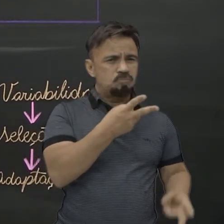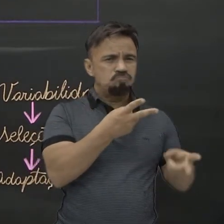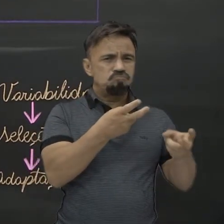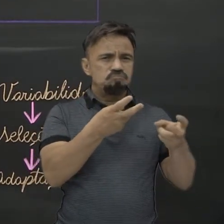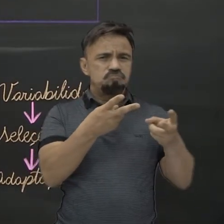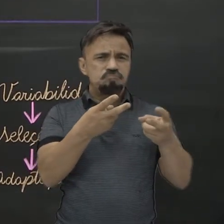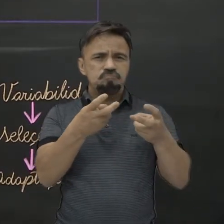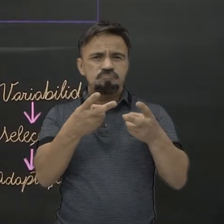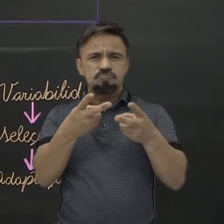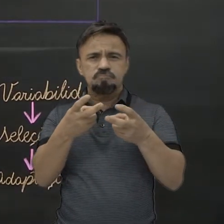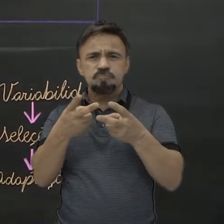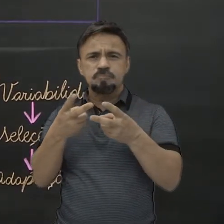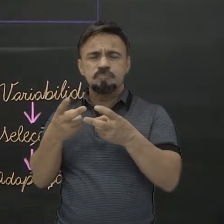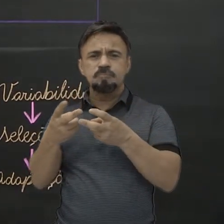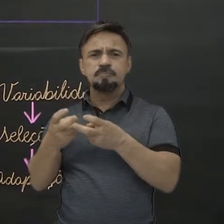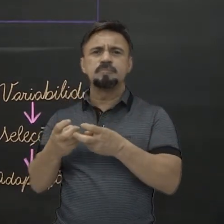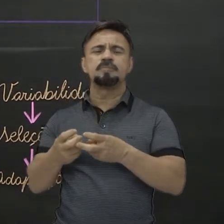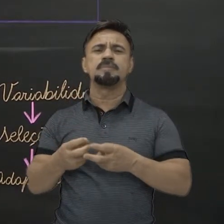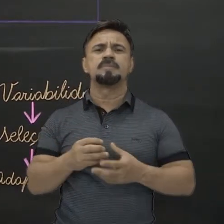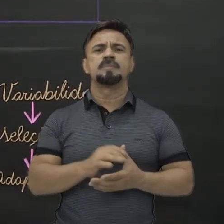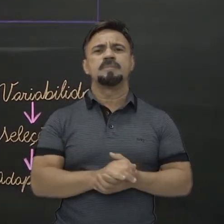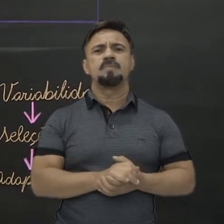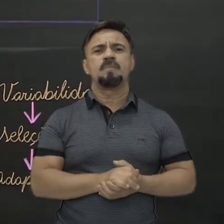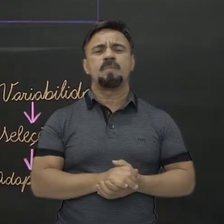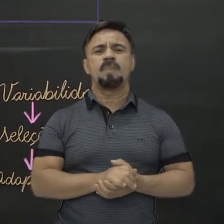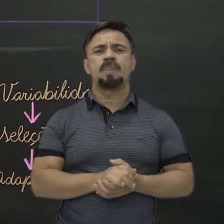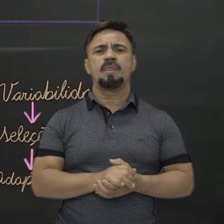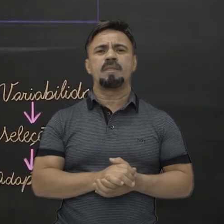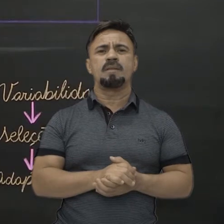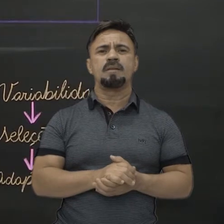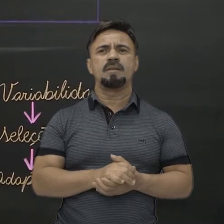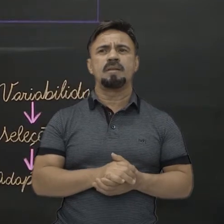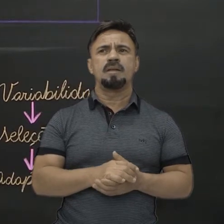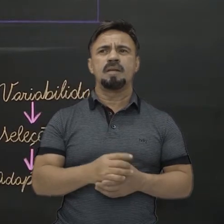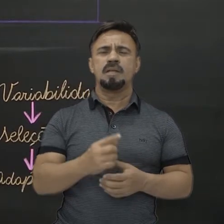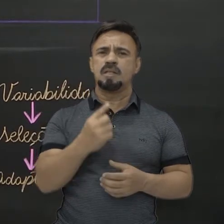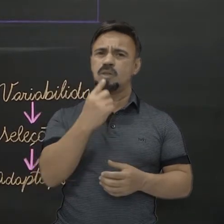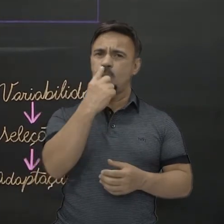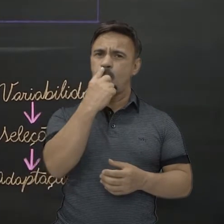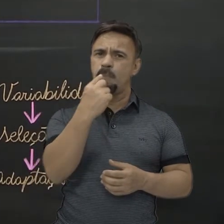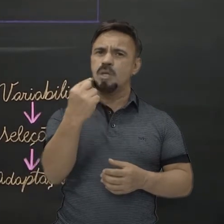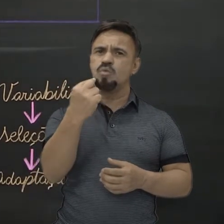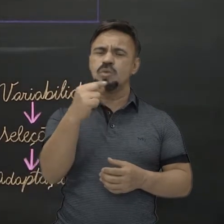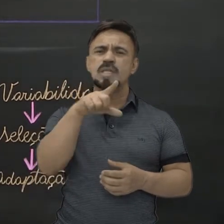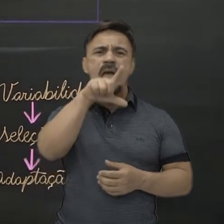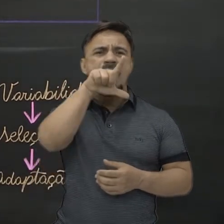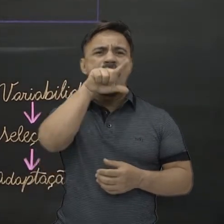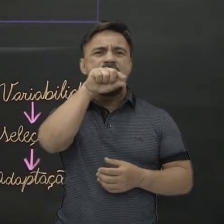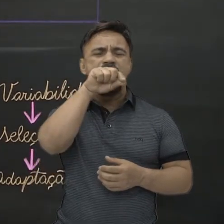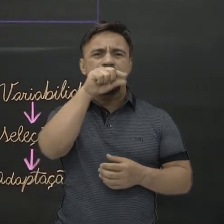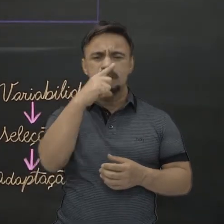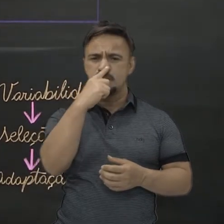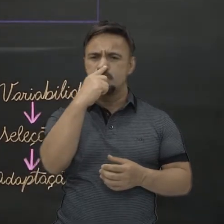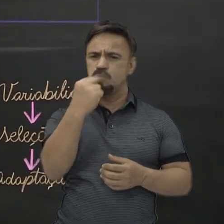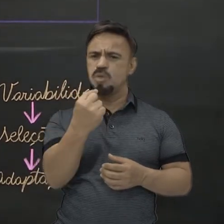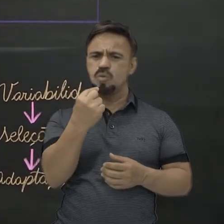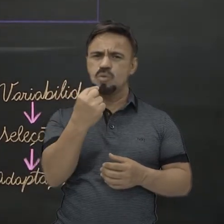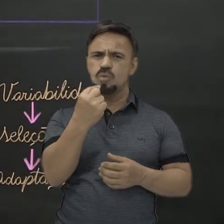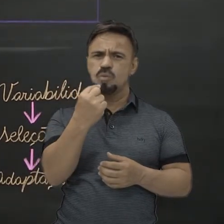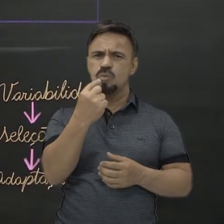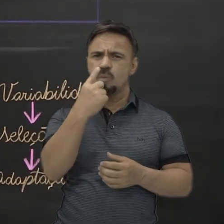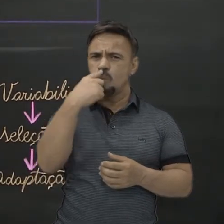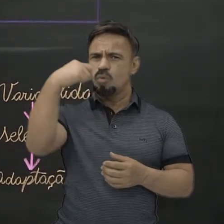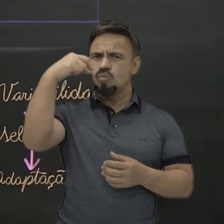que ele observou são os tentilhões, os chamados tentilhões de Darwin. Ele analisava bicos de diferentes aves, elas eram parecidas, mas tinham bicos